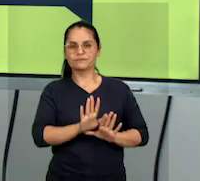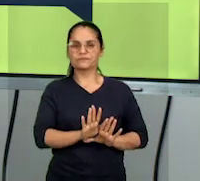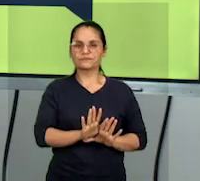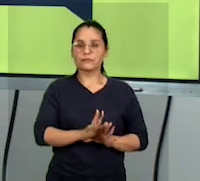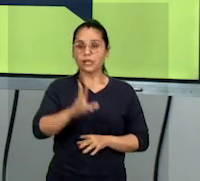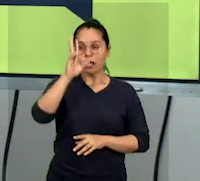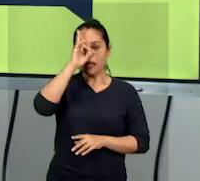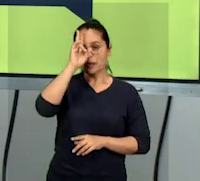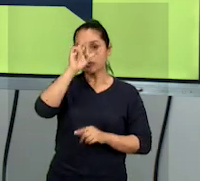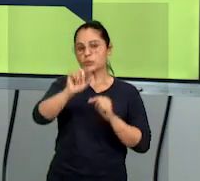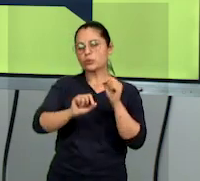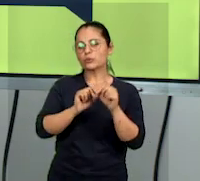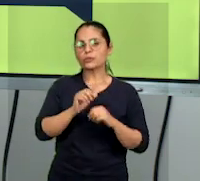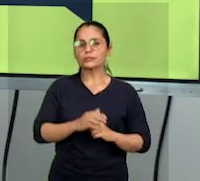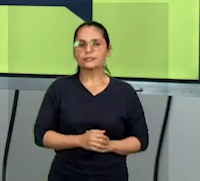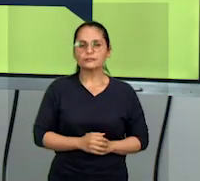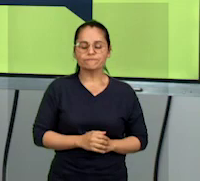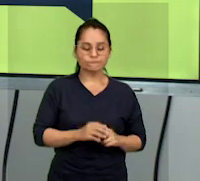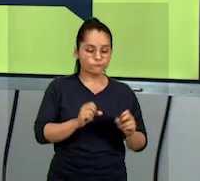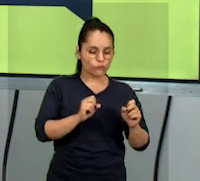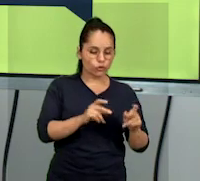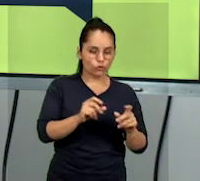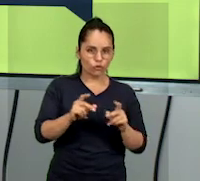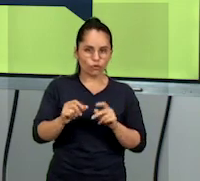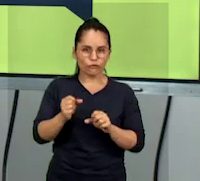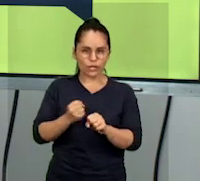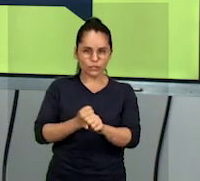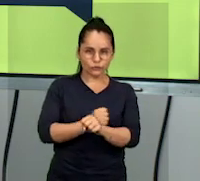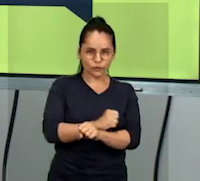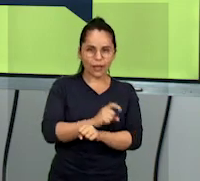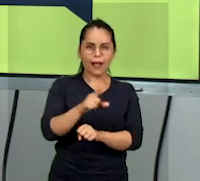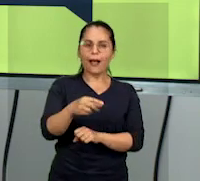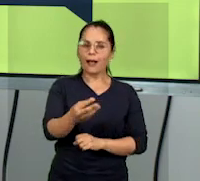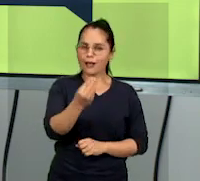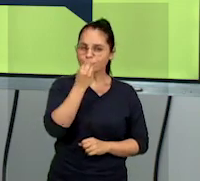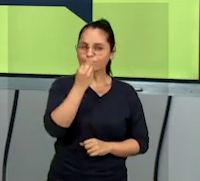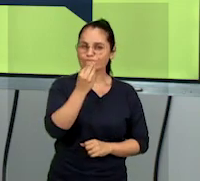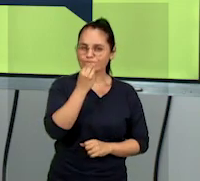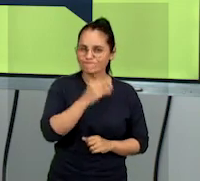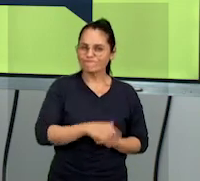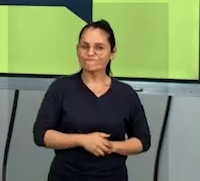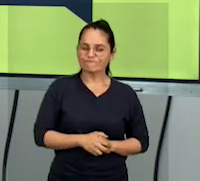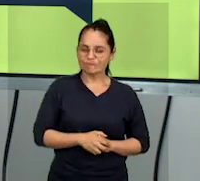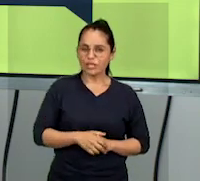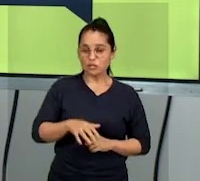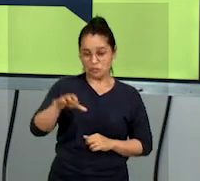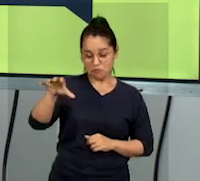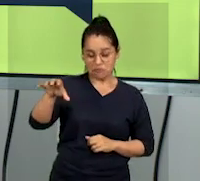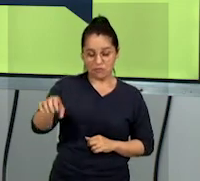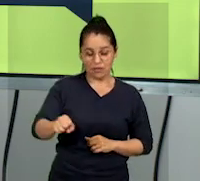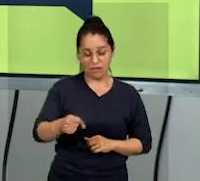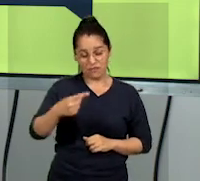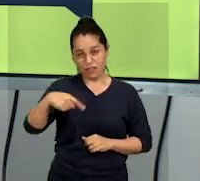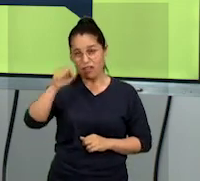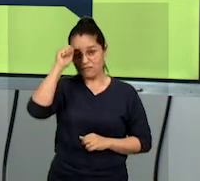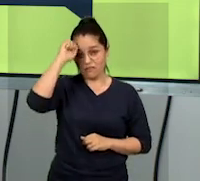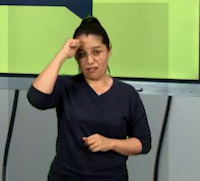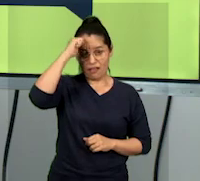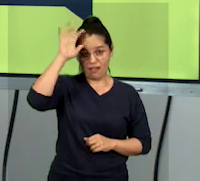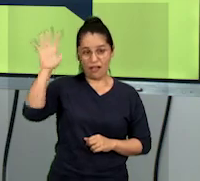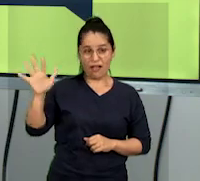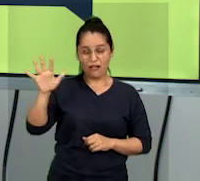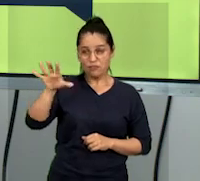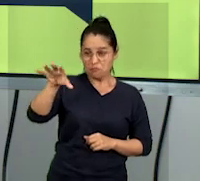que o comércio de escravos era bastante lucrativo, né? Pegar escravizados, eles iam lá na África pegar as